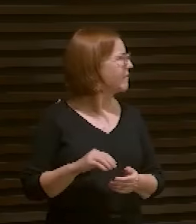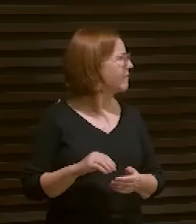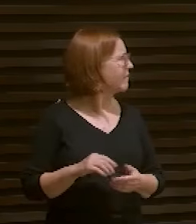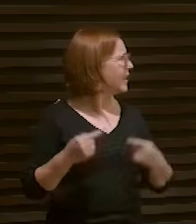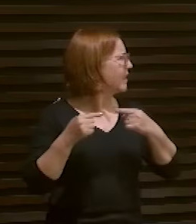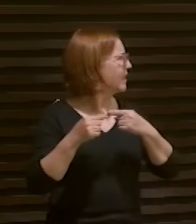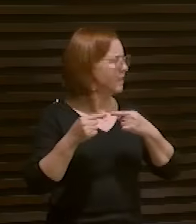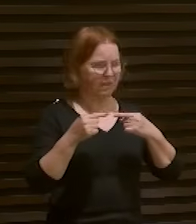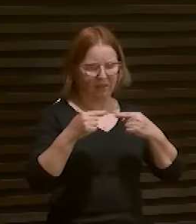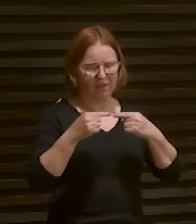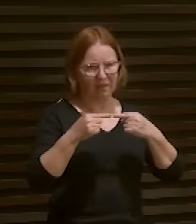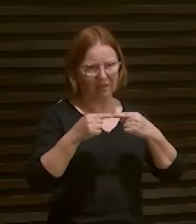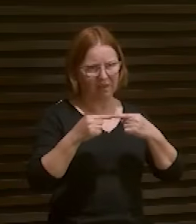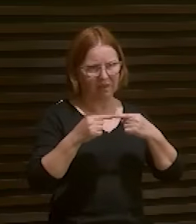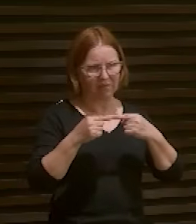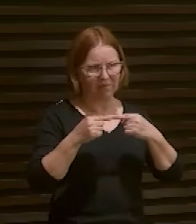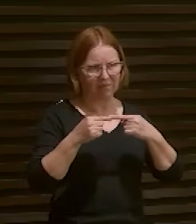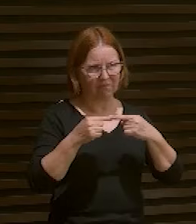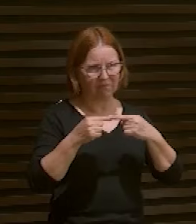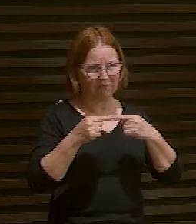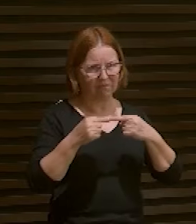Não é psicossomática, não.